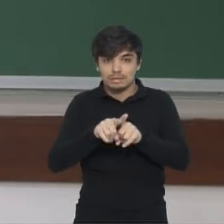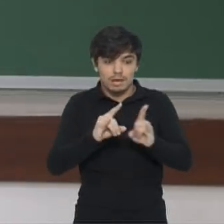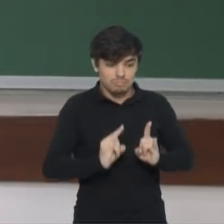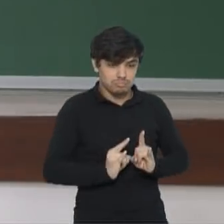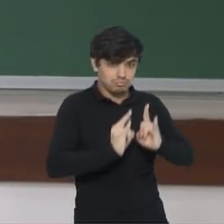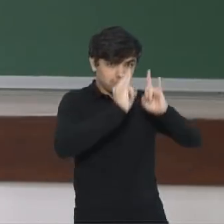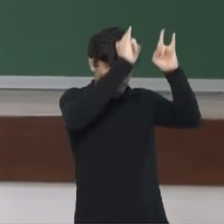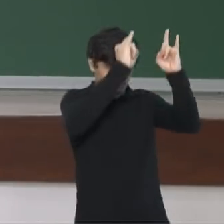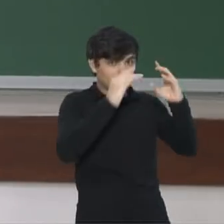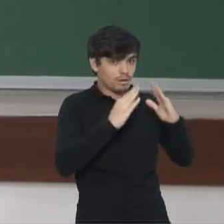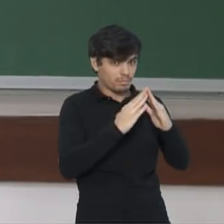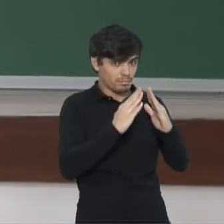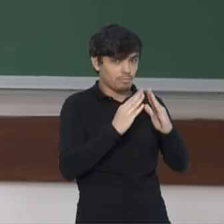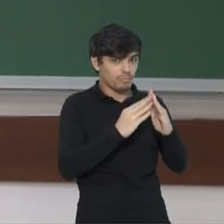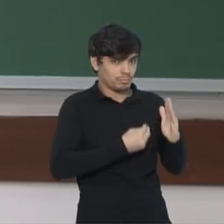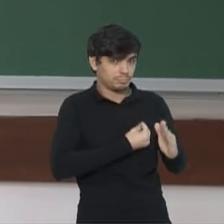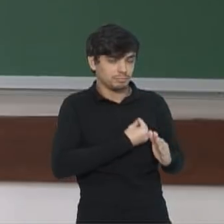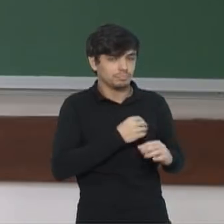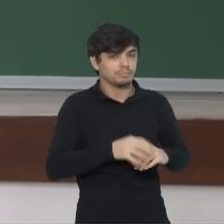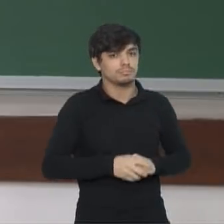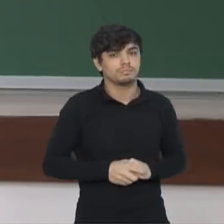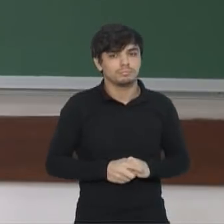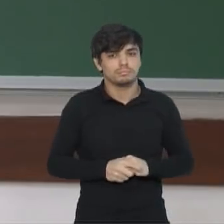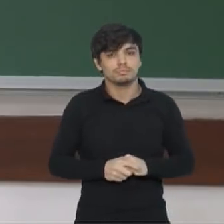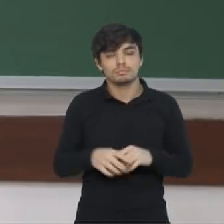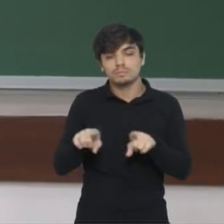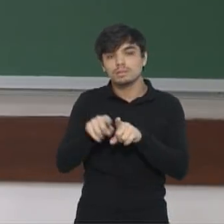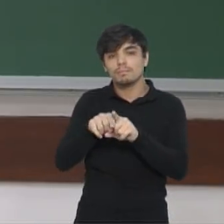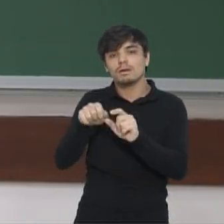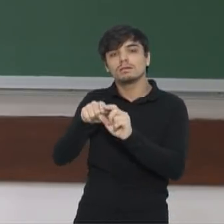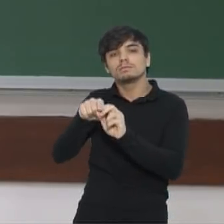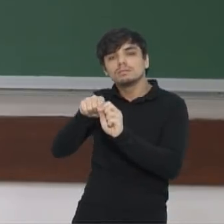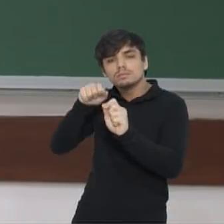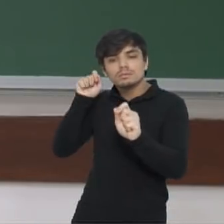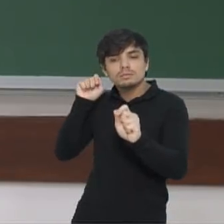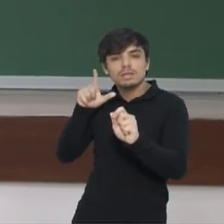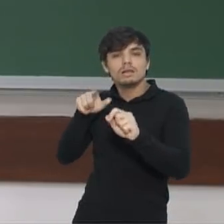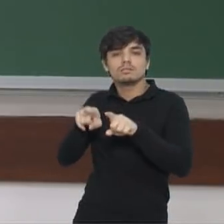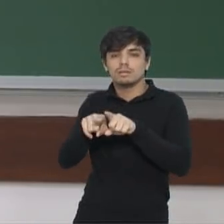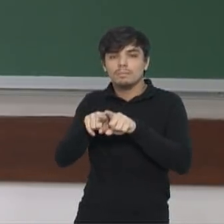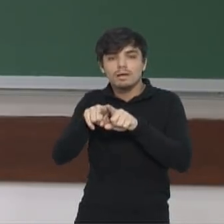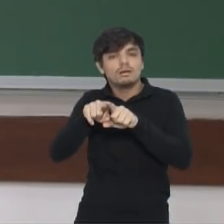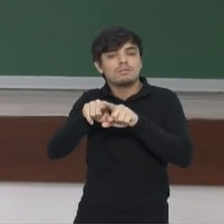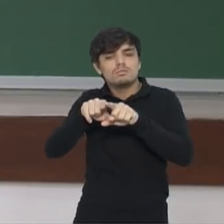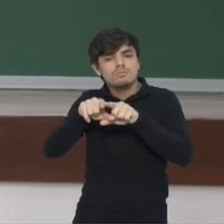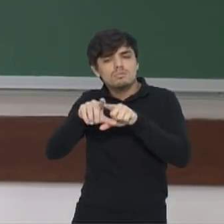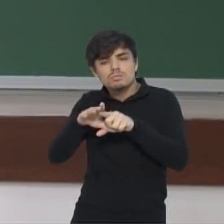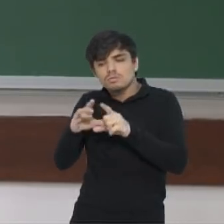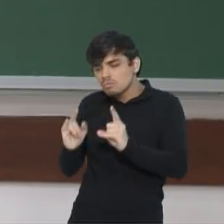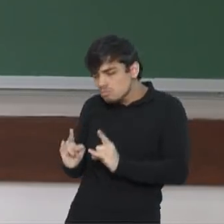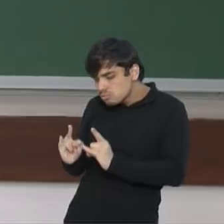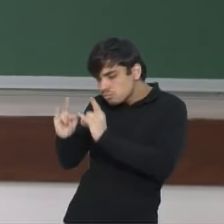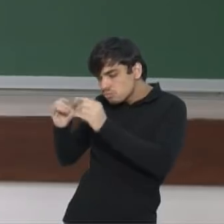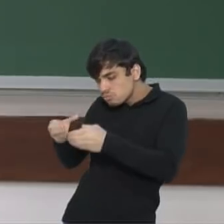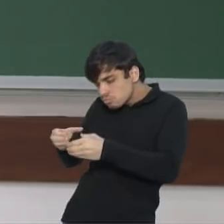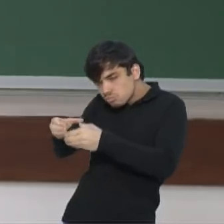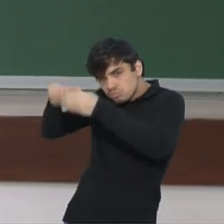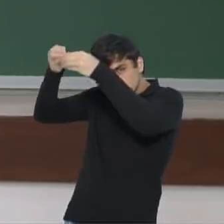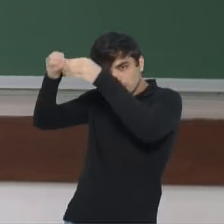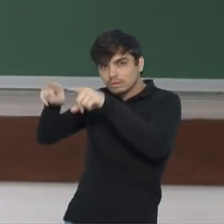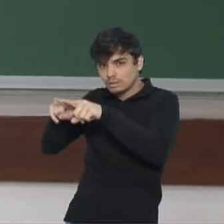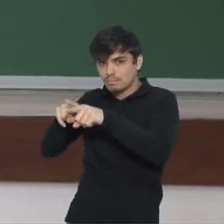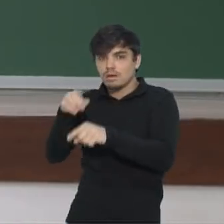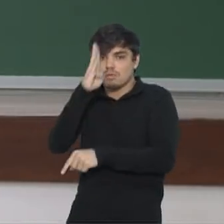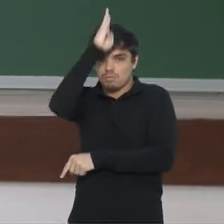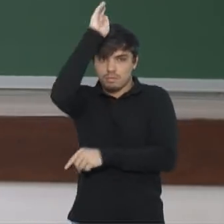edifícios residenciais. O uso do arco, das colunas, que também foi uma herança dos gregos, que os romanos